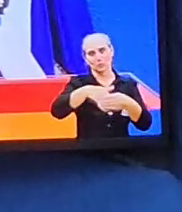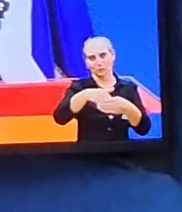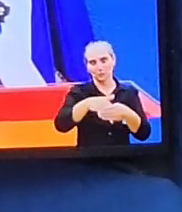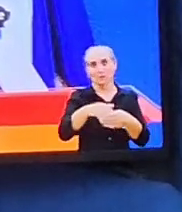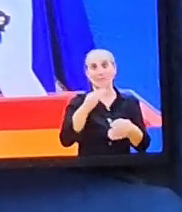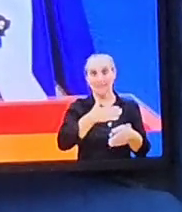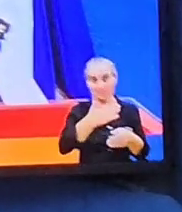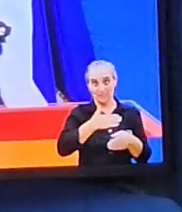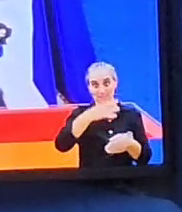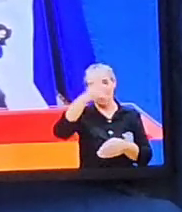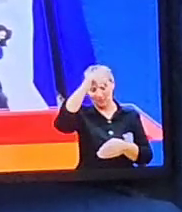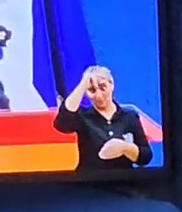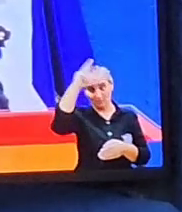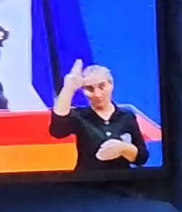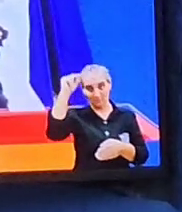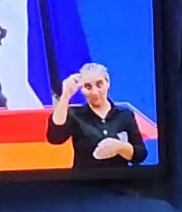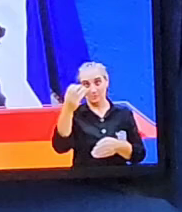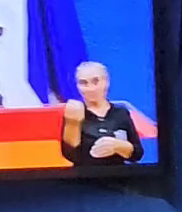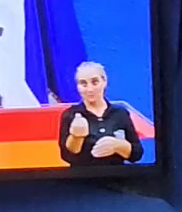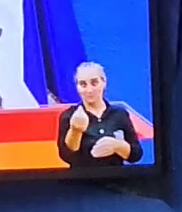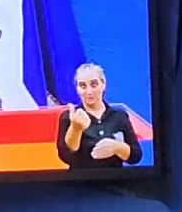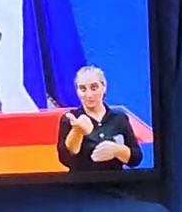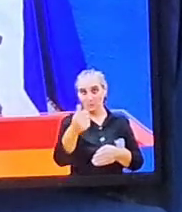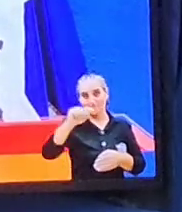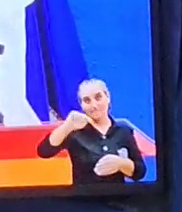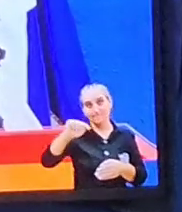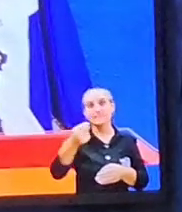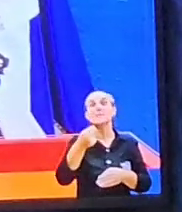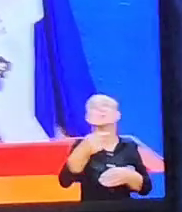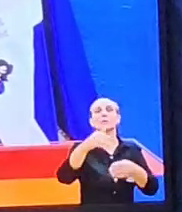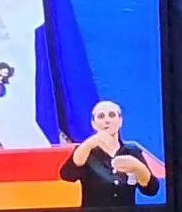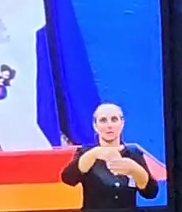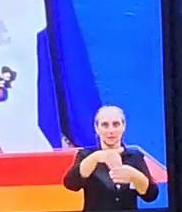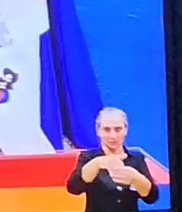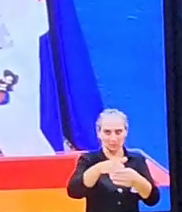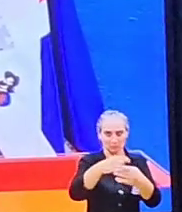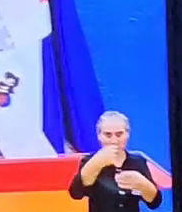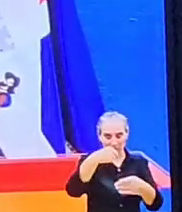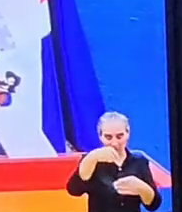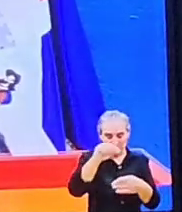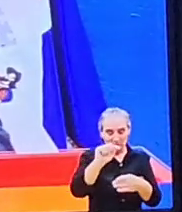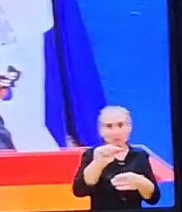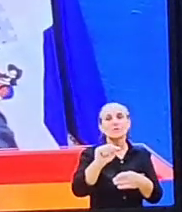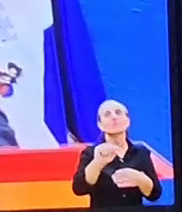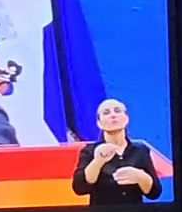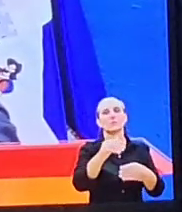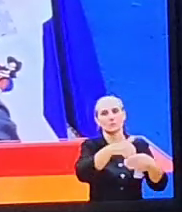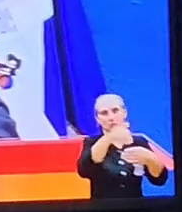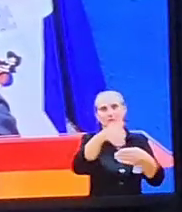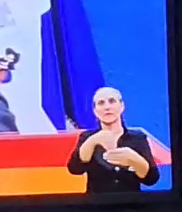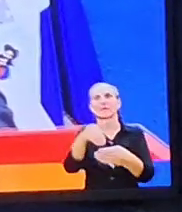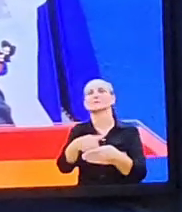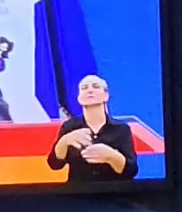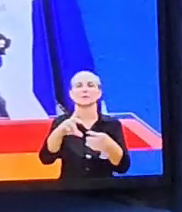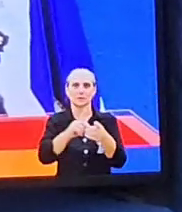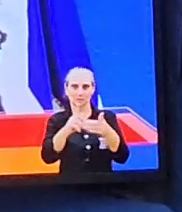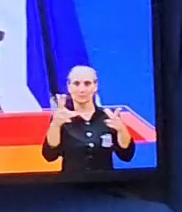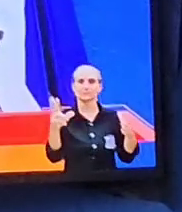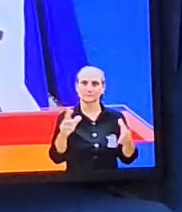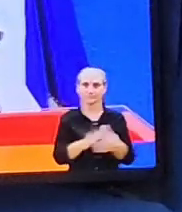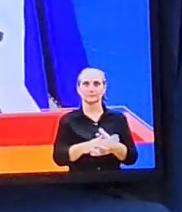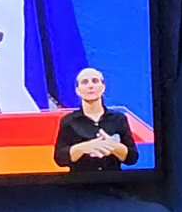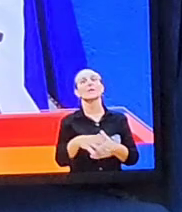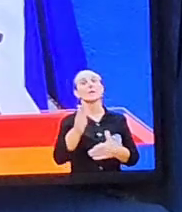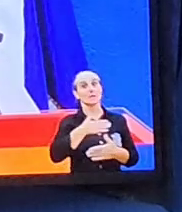prefeito dos 61 mil eleitores que foram às urnas exercer cidadania e democracia. Serei